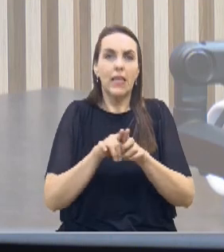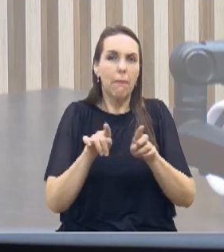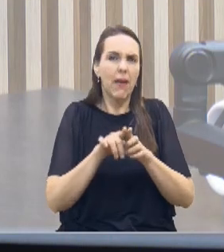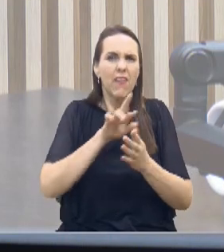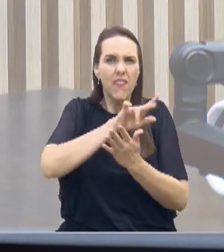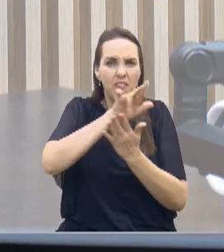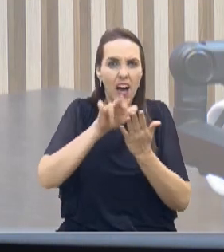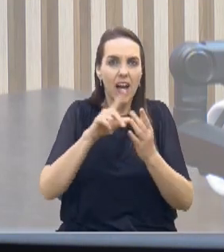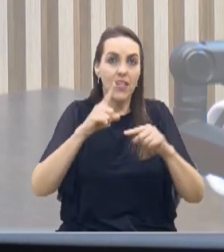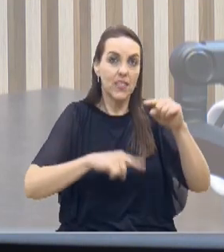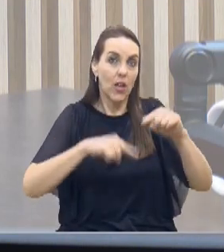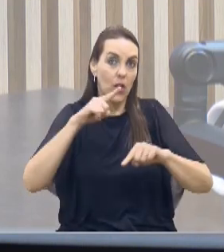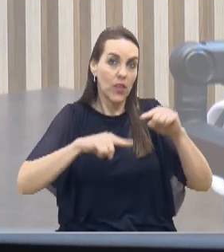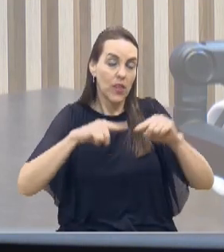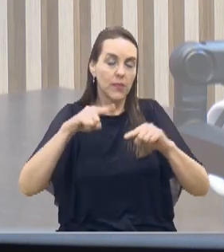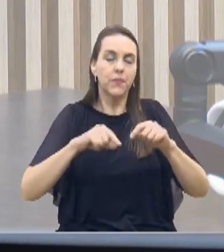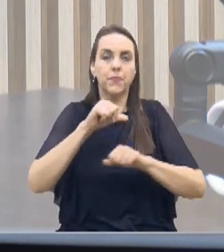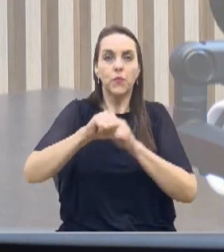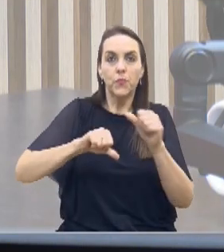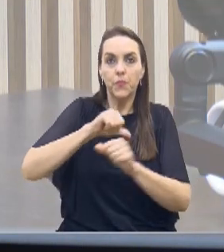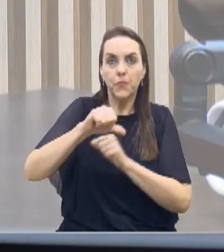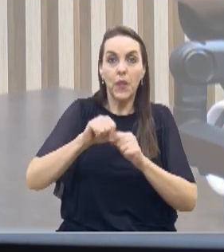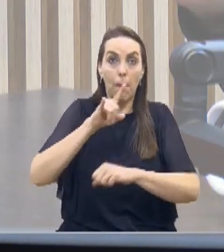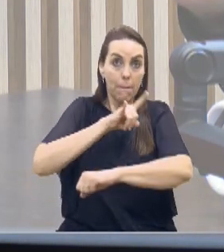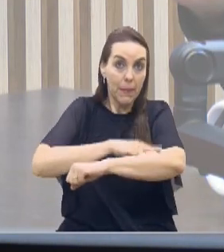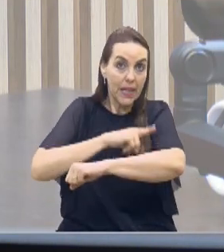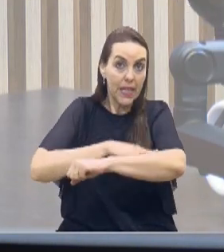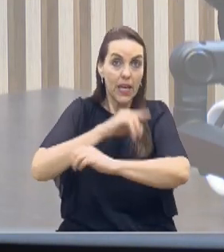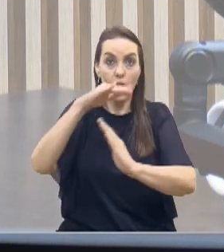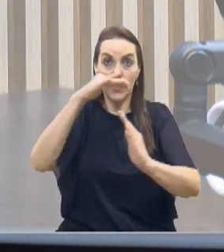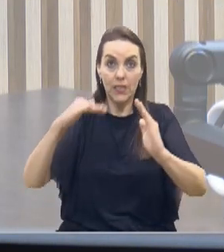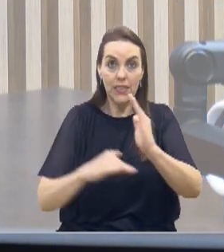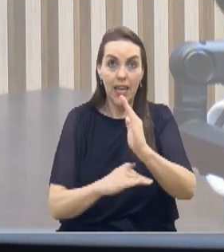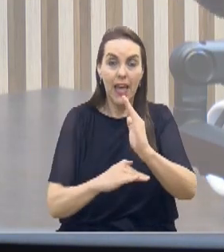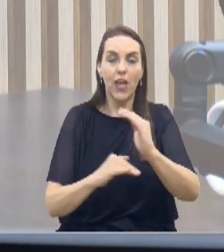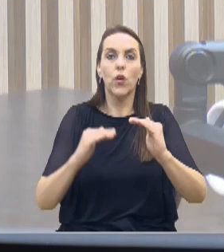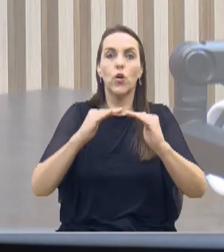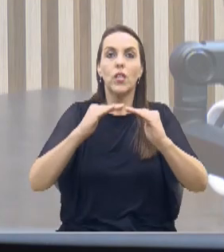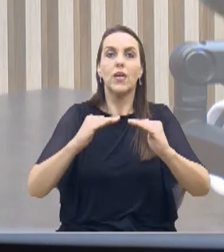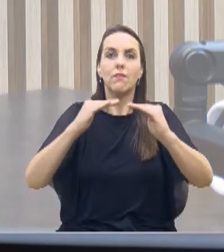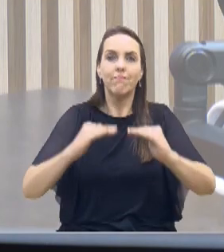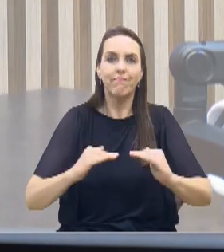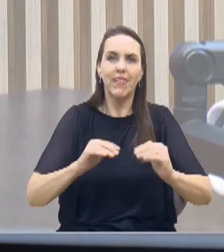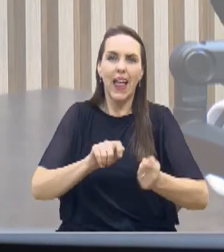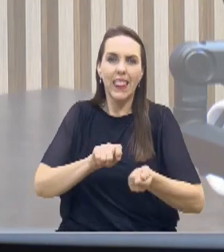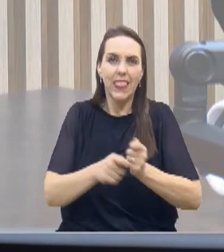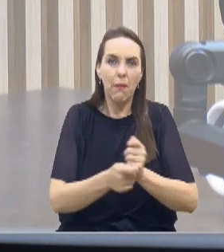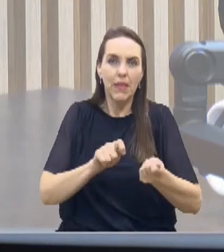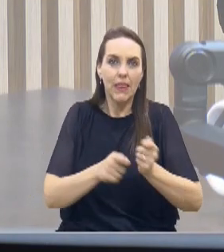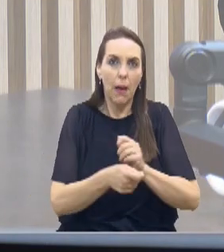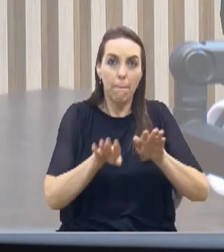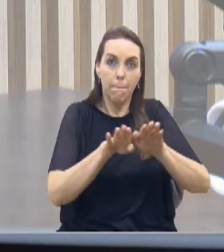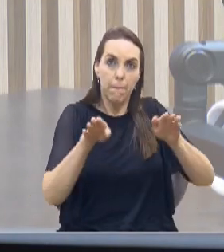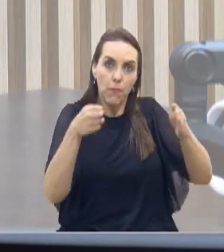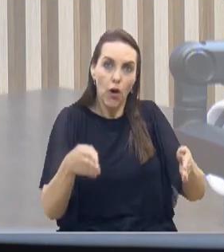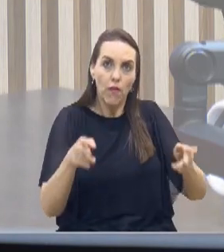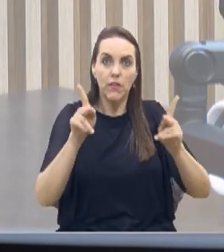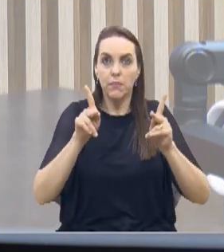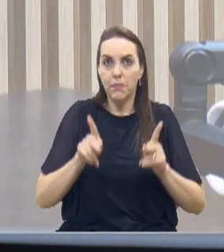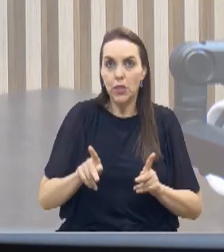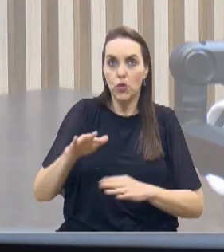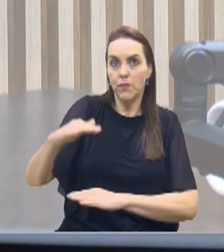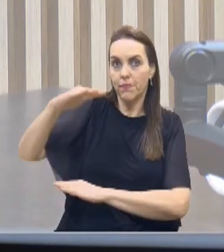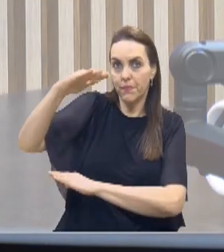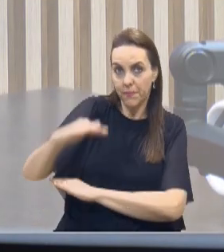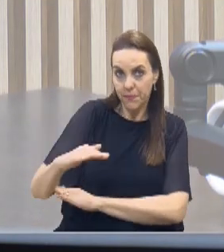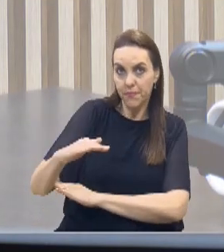várias alterações nos banheiros do térreo, baixando um pouco, adequando, adaptando assim alguma coisa de mobiliário para as pessoas